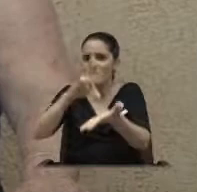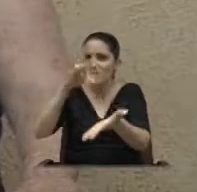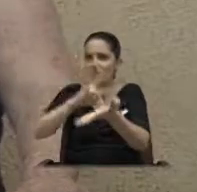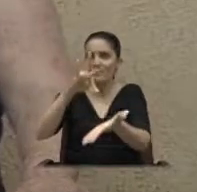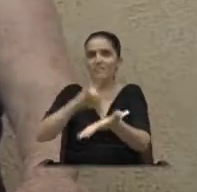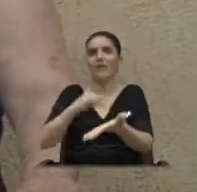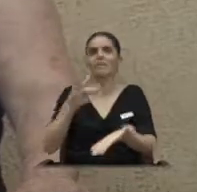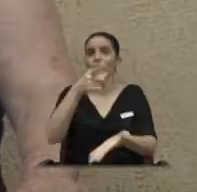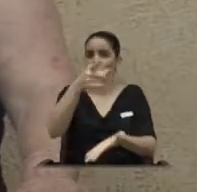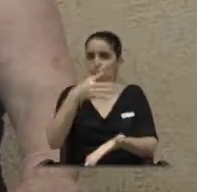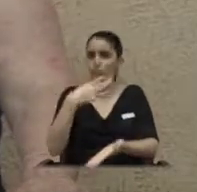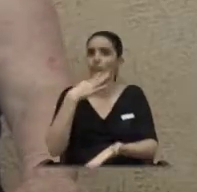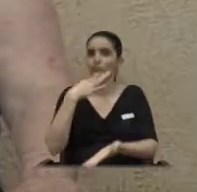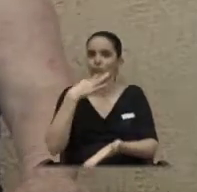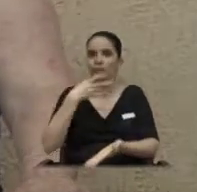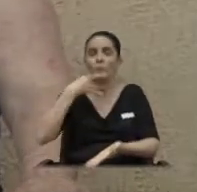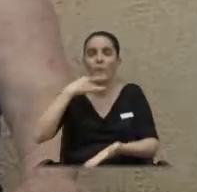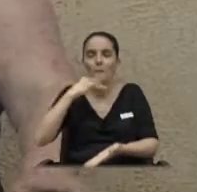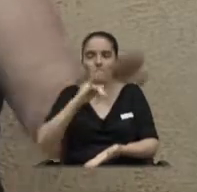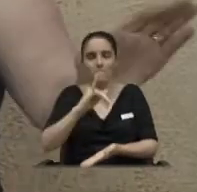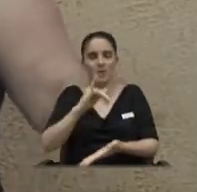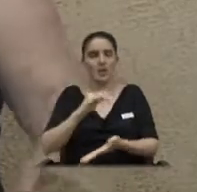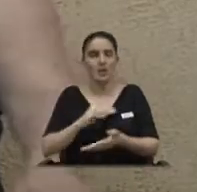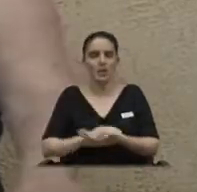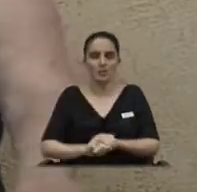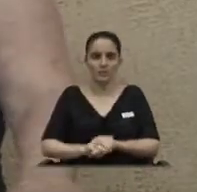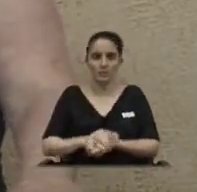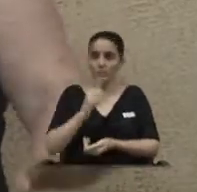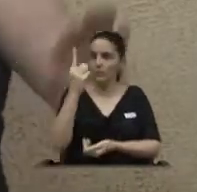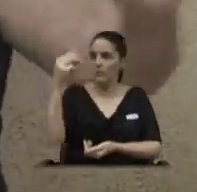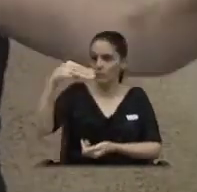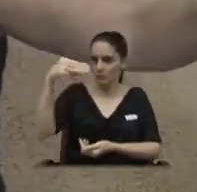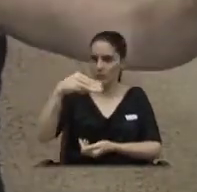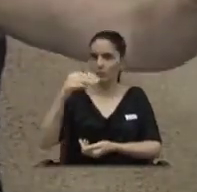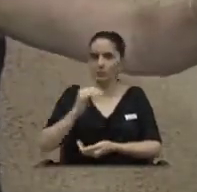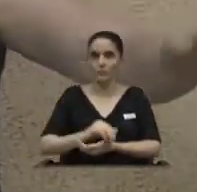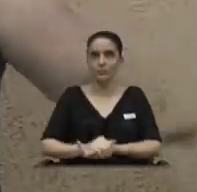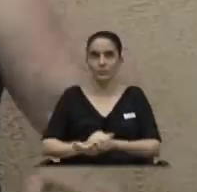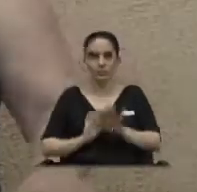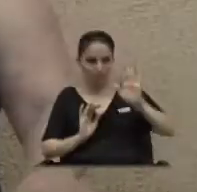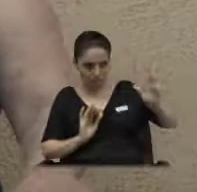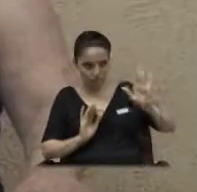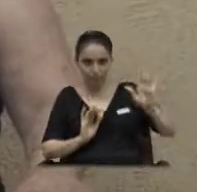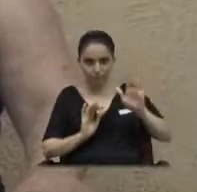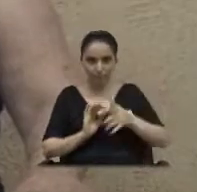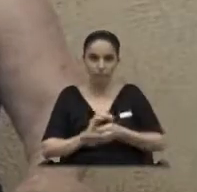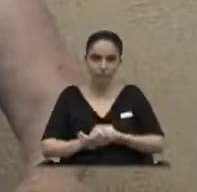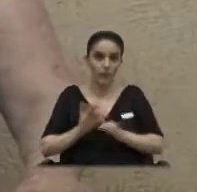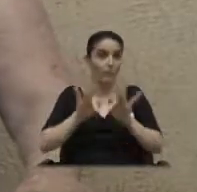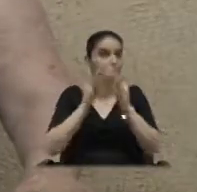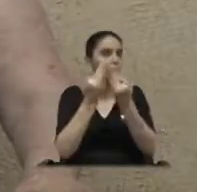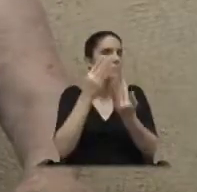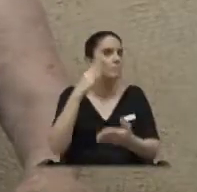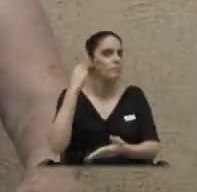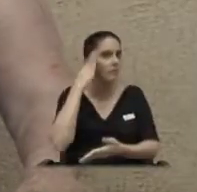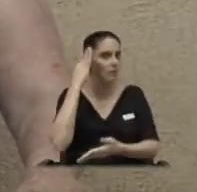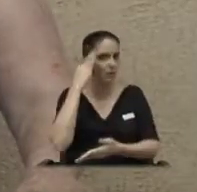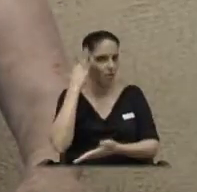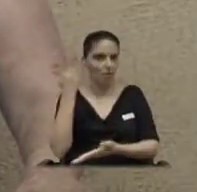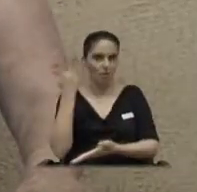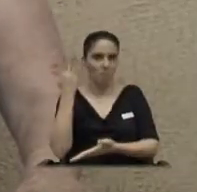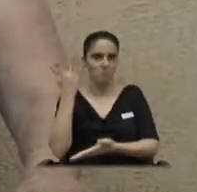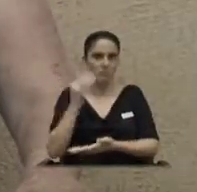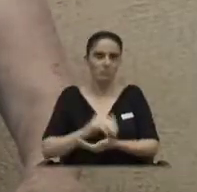vocês, os pais do deficiente. Só um minutinho. Por favor, conclua a pergunta. Os pais do deficiente, a família que sabe. Então,